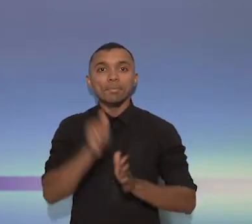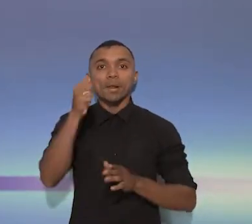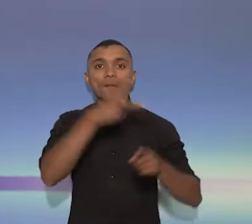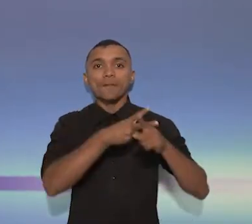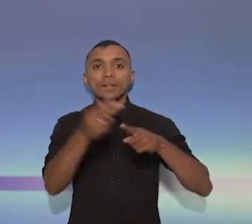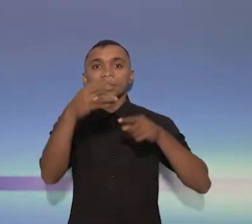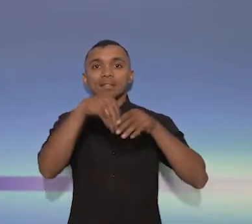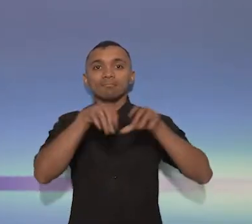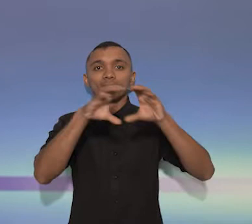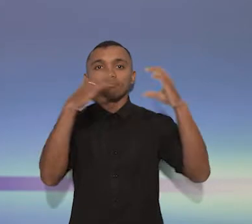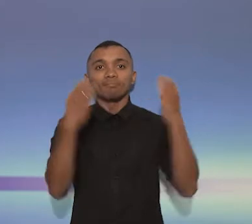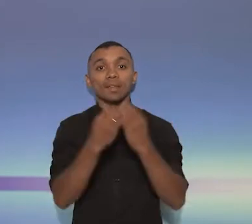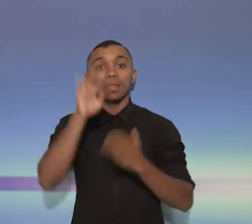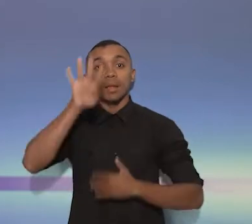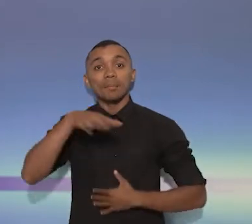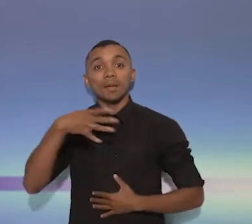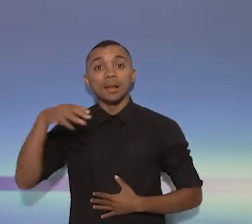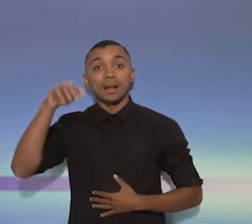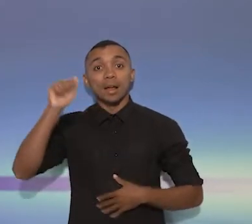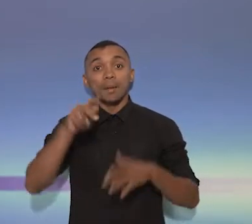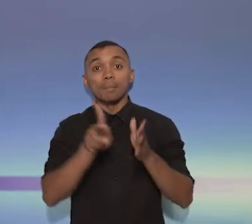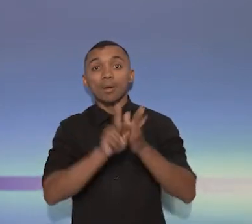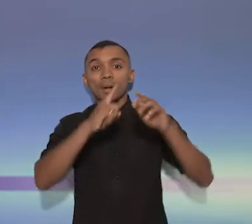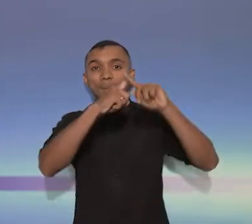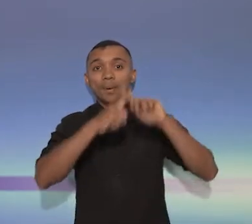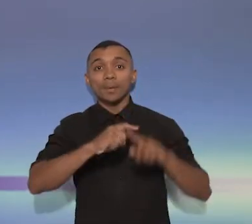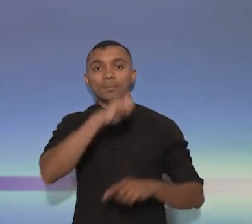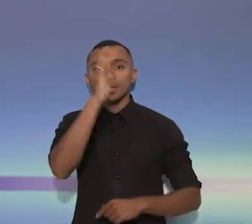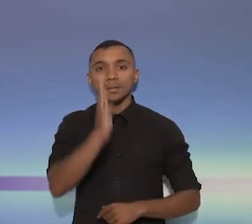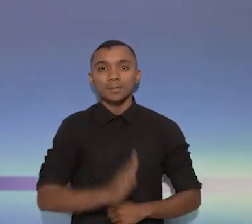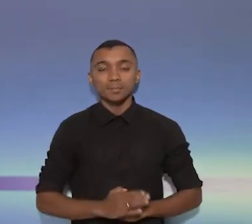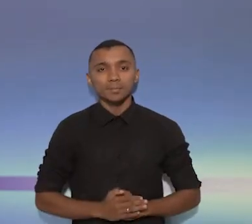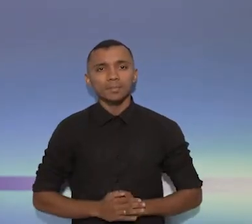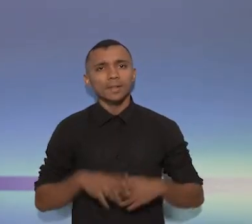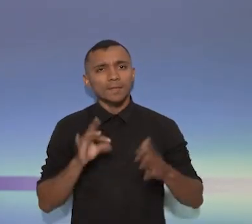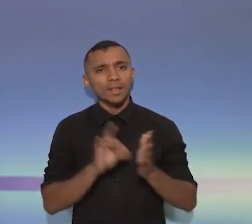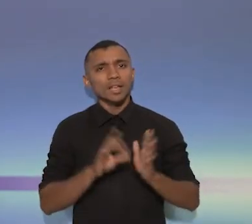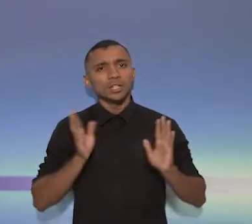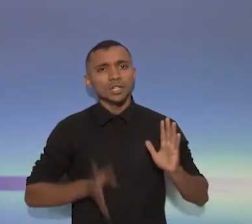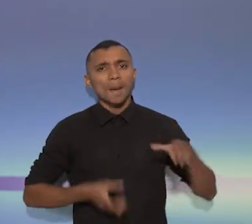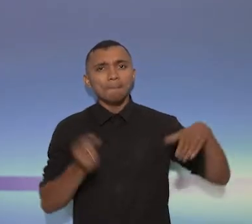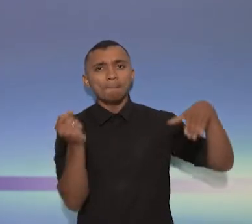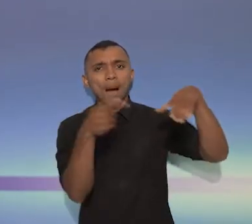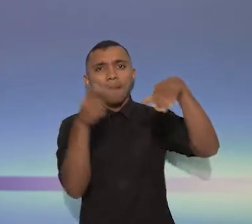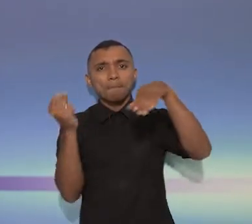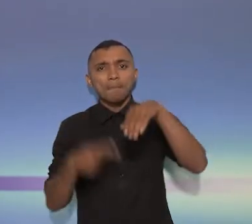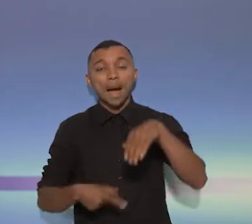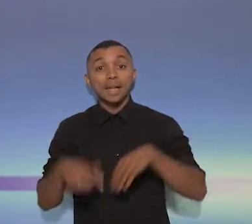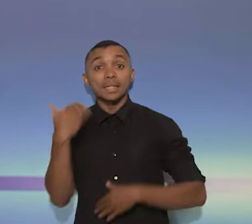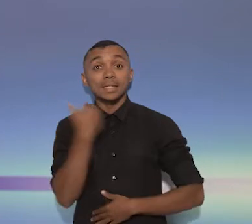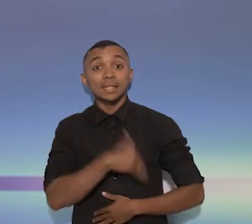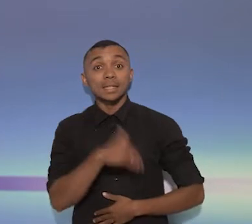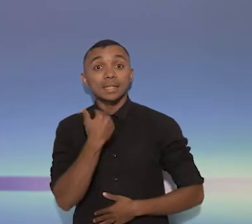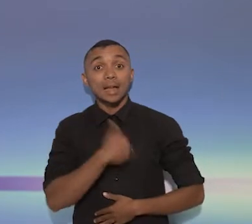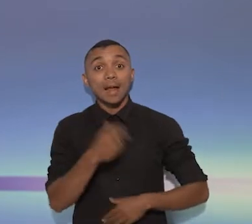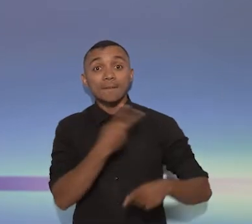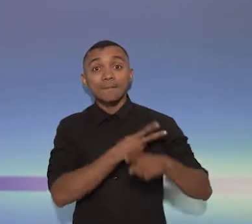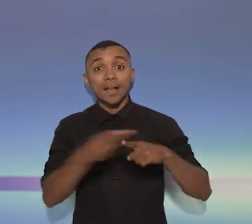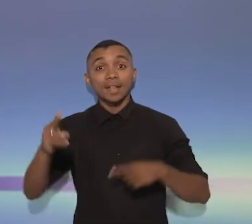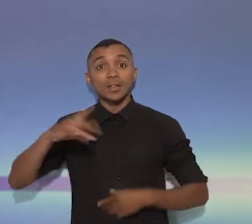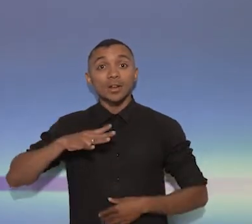Estádio Castelão pela Série A do Campeonato Brasileiro. Em uma noite de golaços, o Alvinegro Cearense derrotou o Corinthians